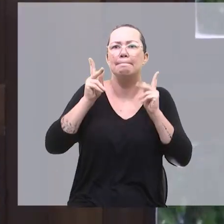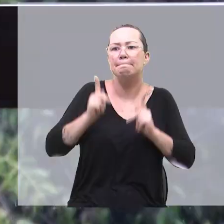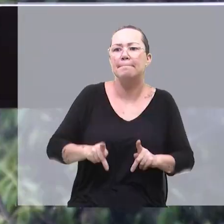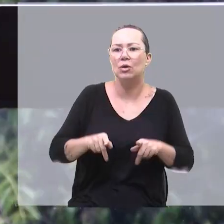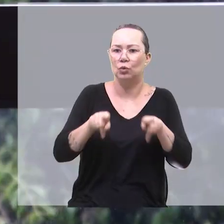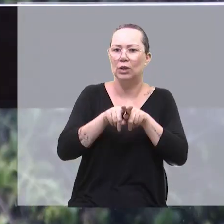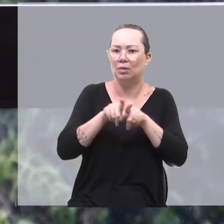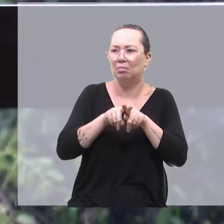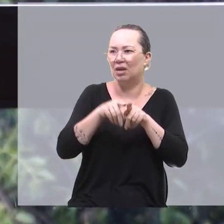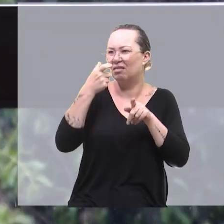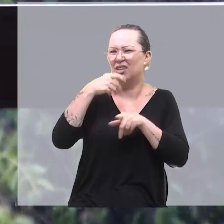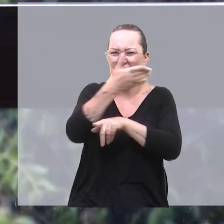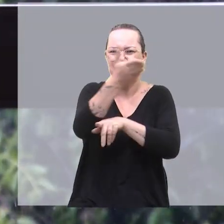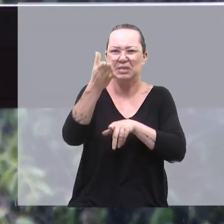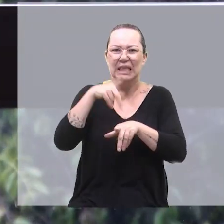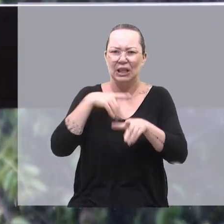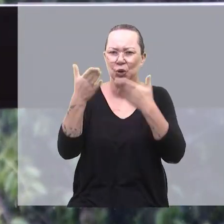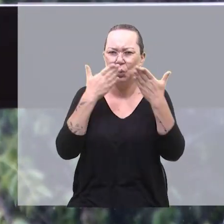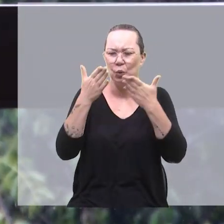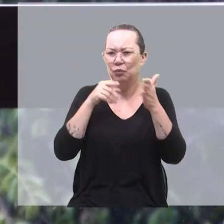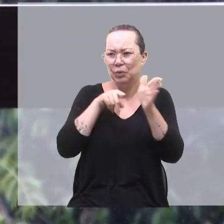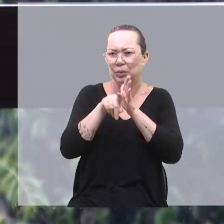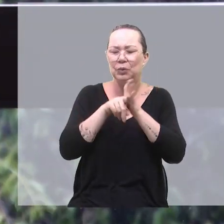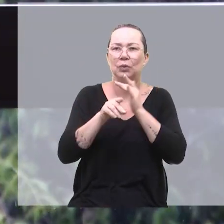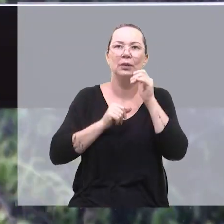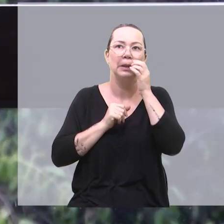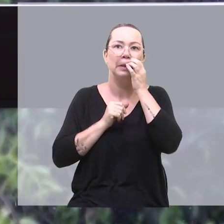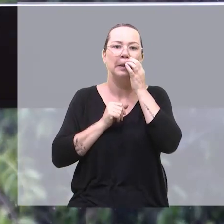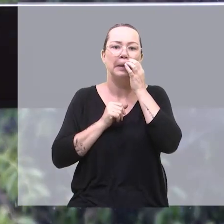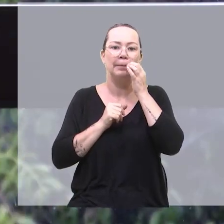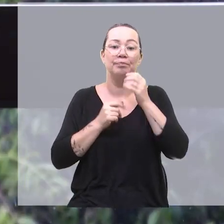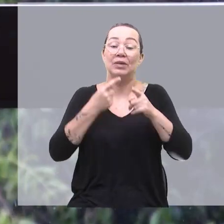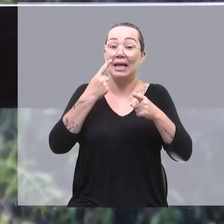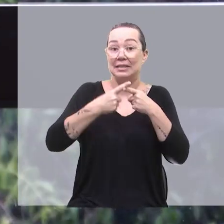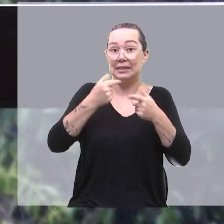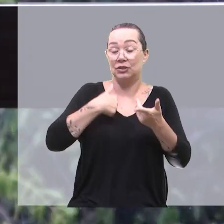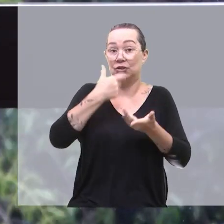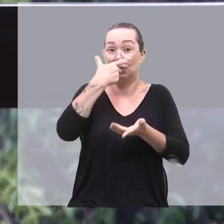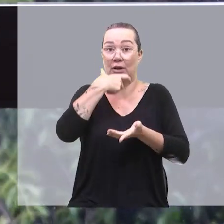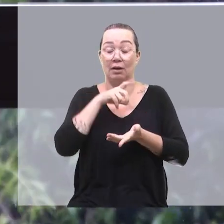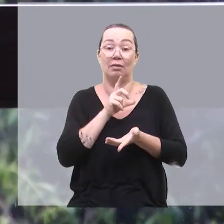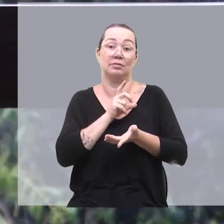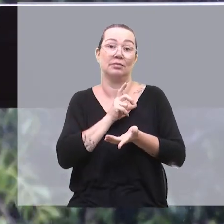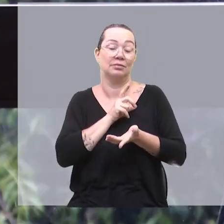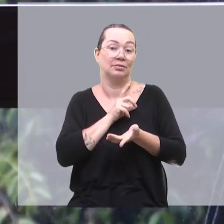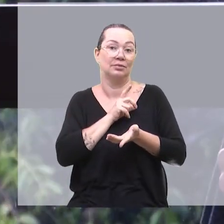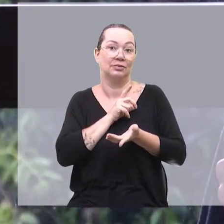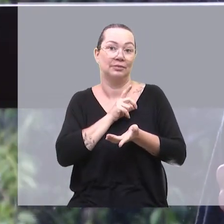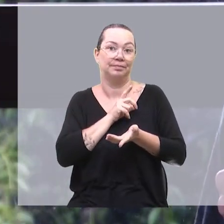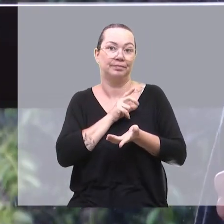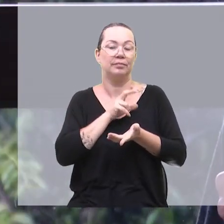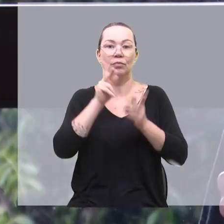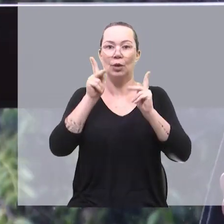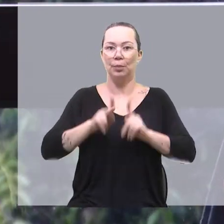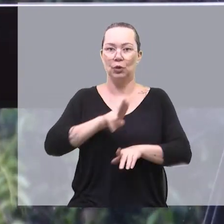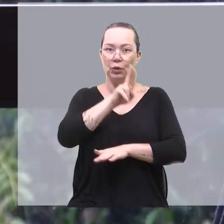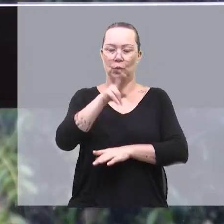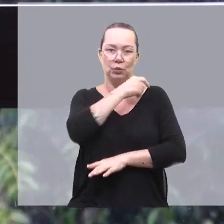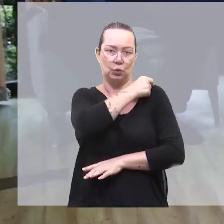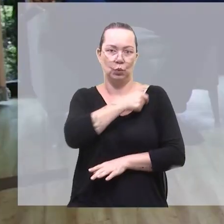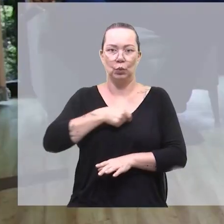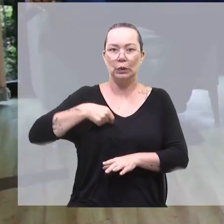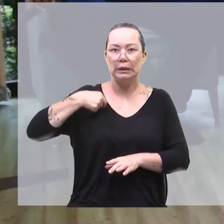pessoa que eu acho que também tem dúvidas e perguntas. Às vezes a gente acha que ao